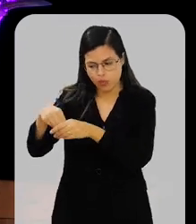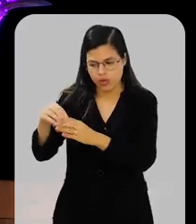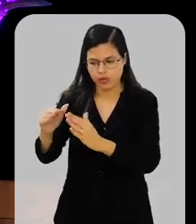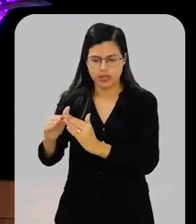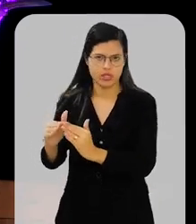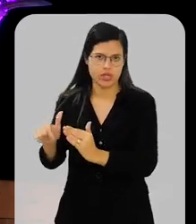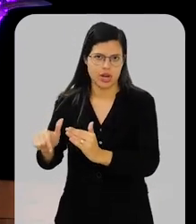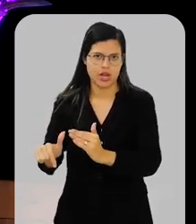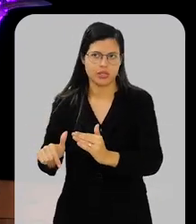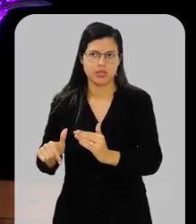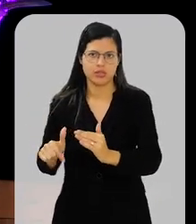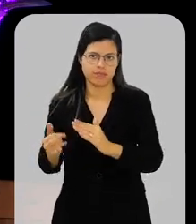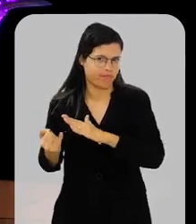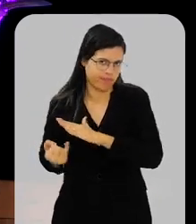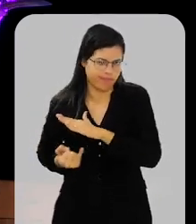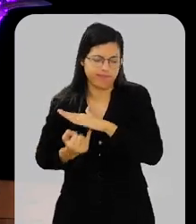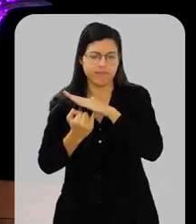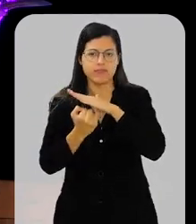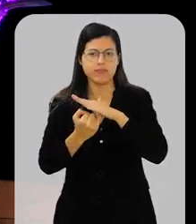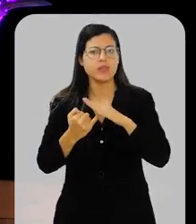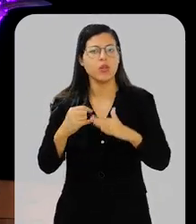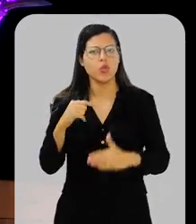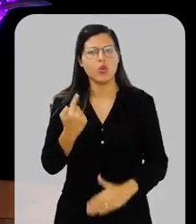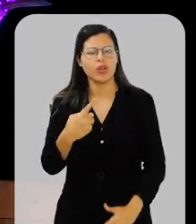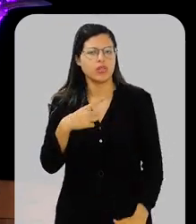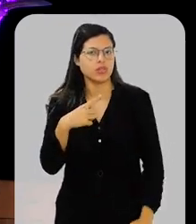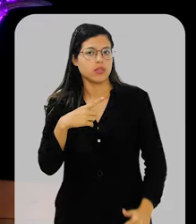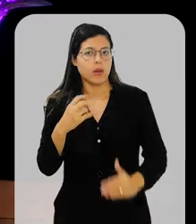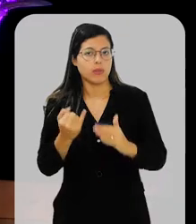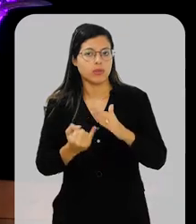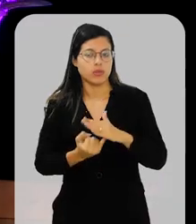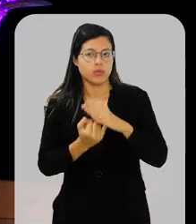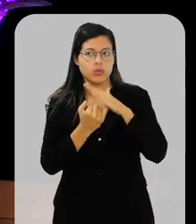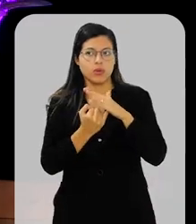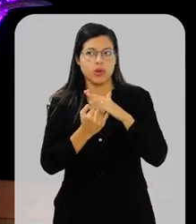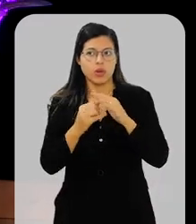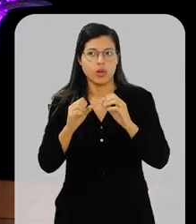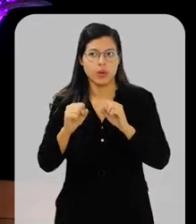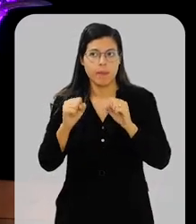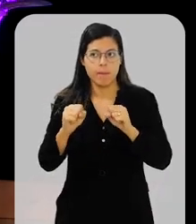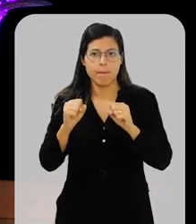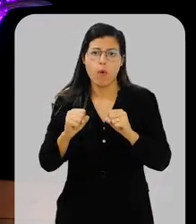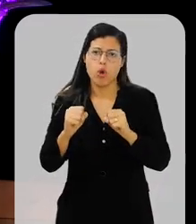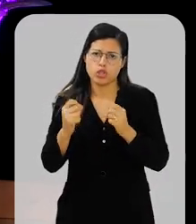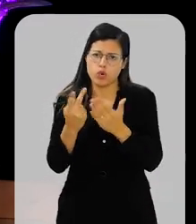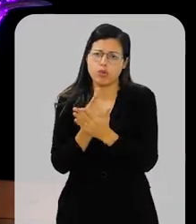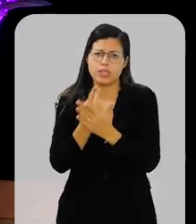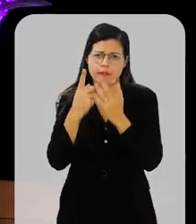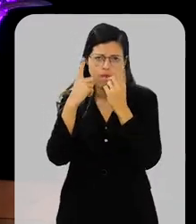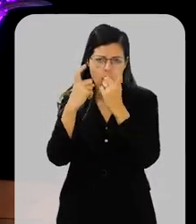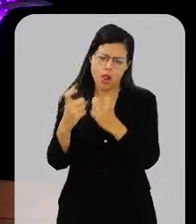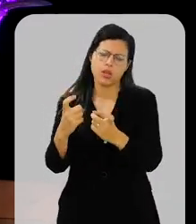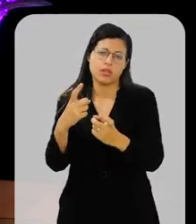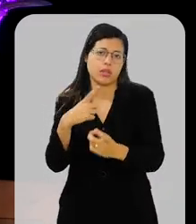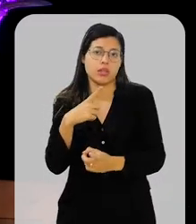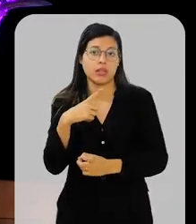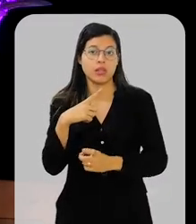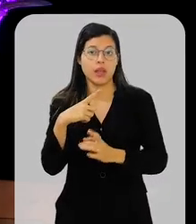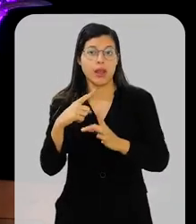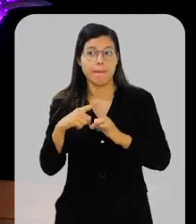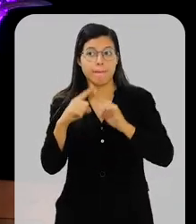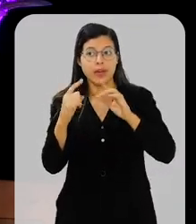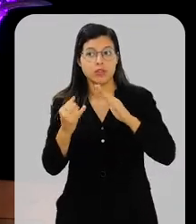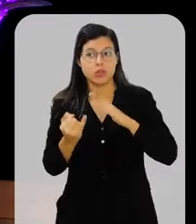das instituições. Nós temos instituições que podem provocar algum tipo de violência?